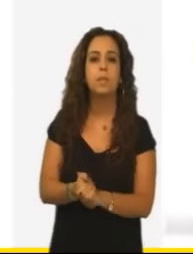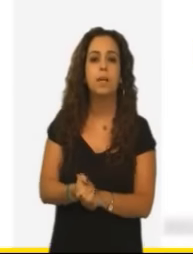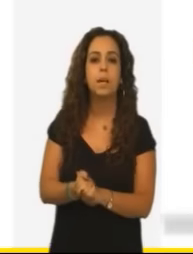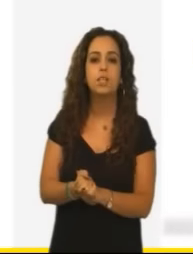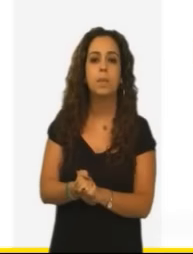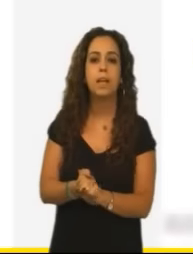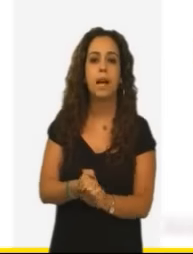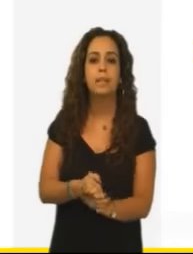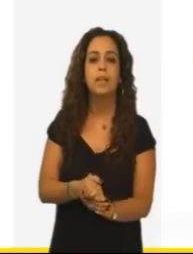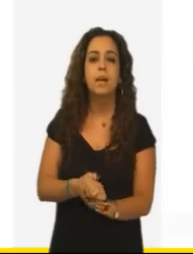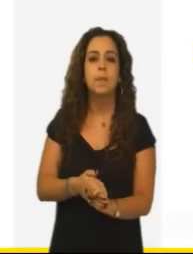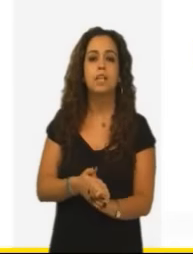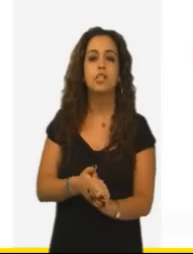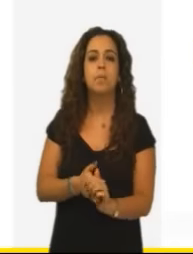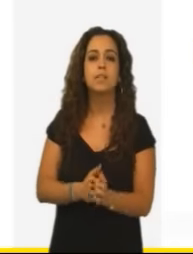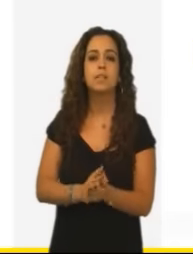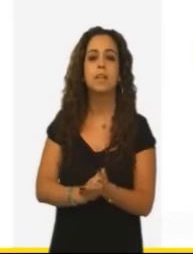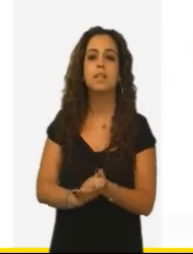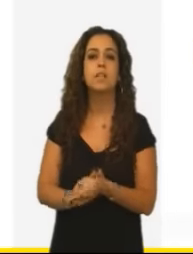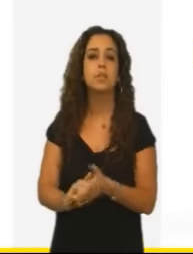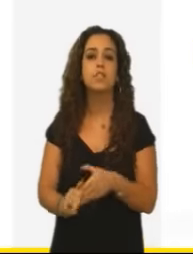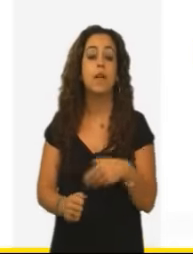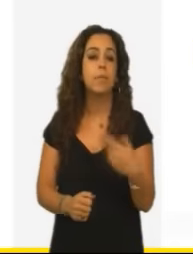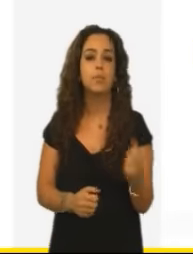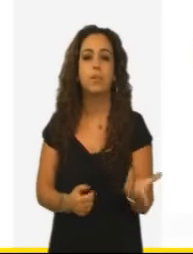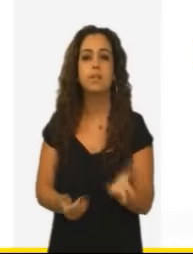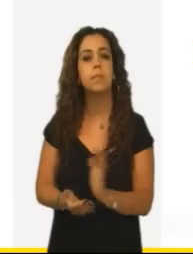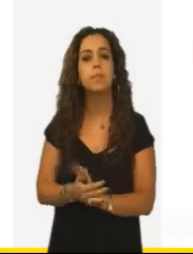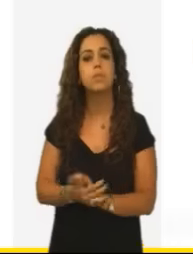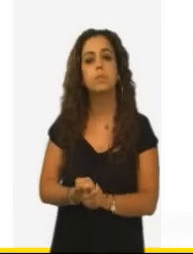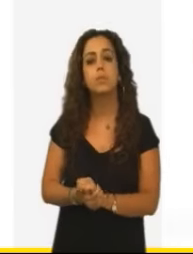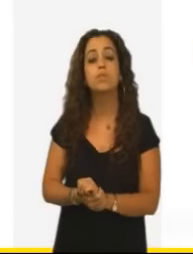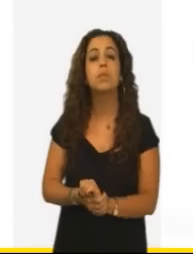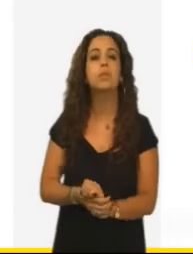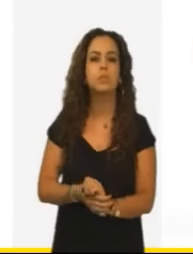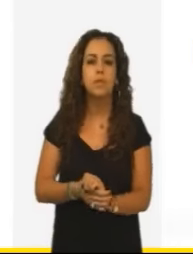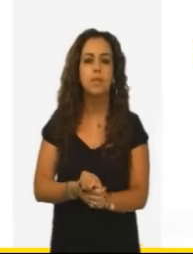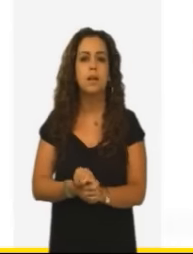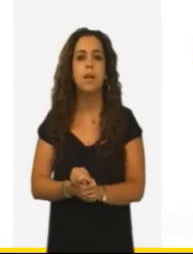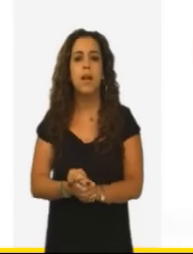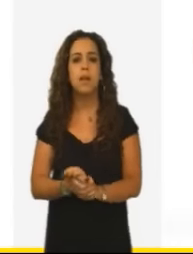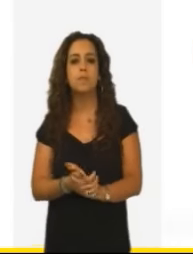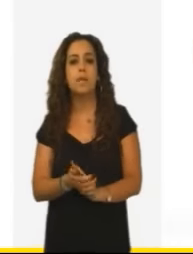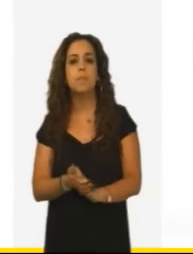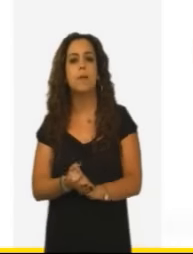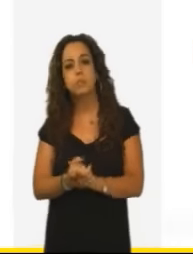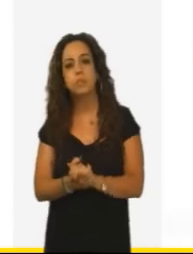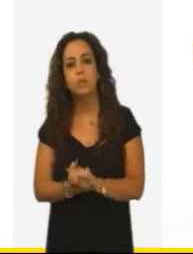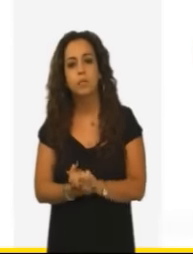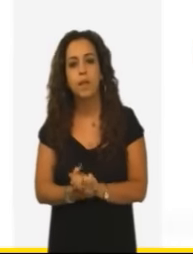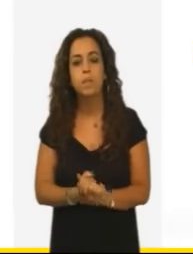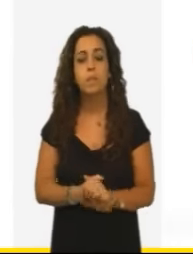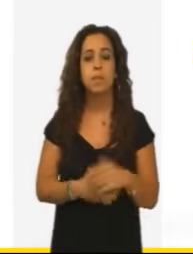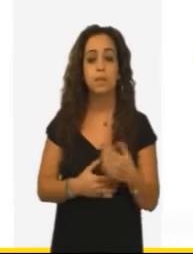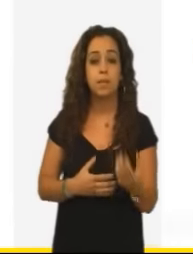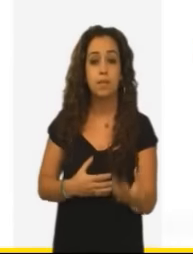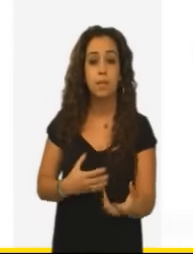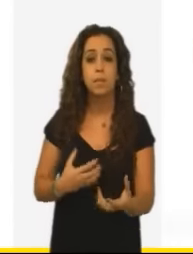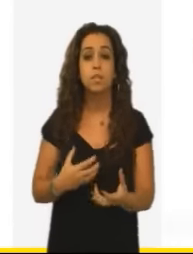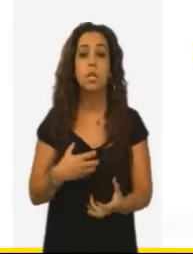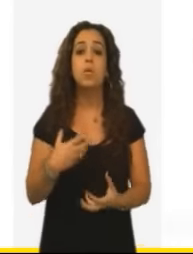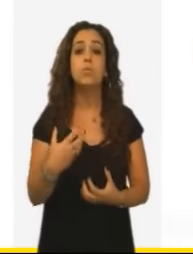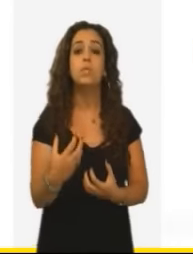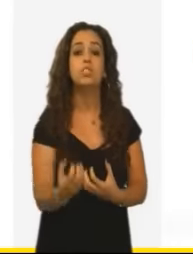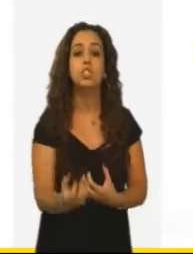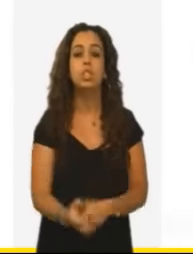inclusive, fazer uma gramática aplicada, para que a gente possa entender que os advérbios, por exemplo, dão noção de circunstância. A Fundep pede muito advérbio, mas ele vai